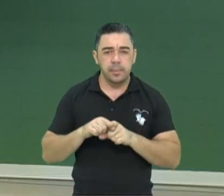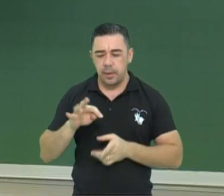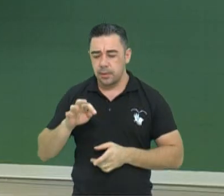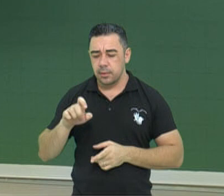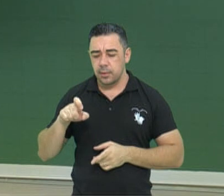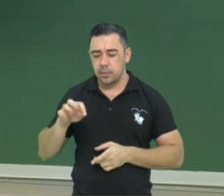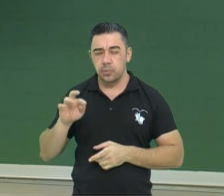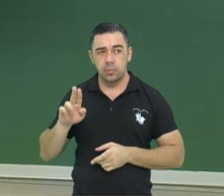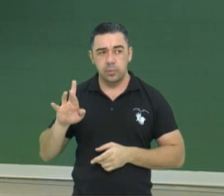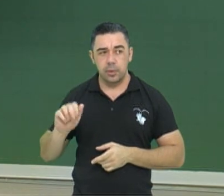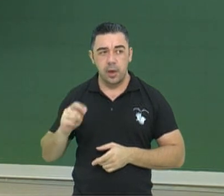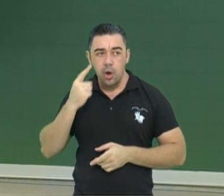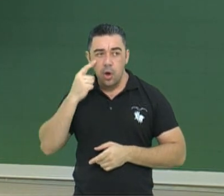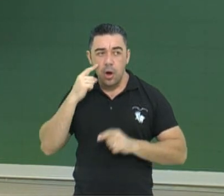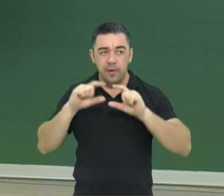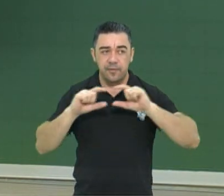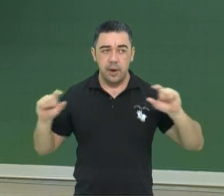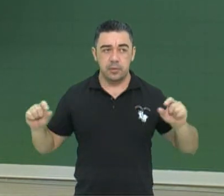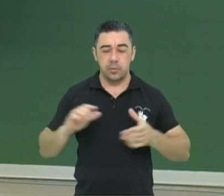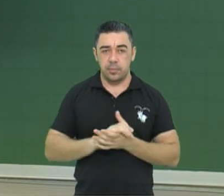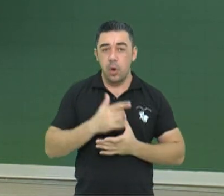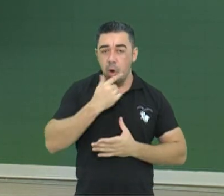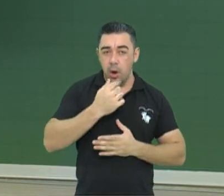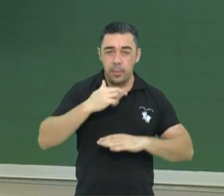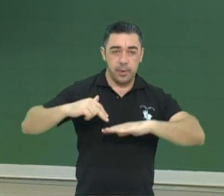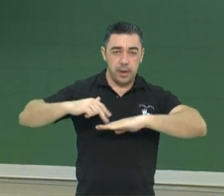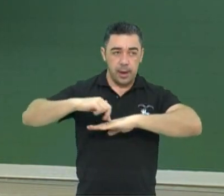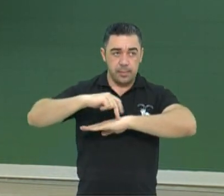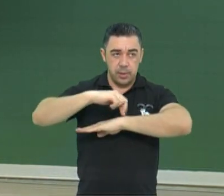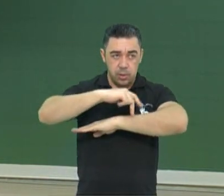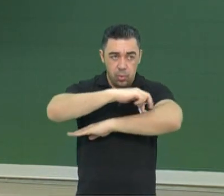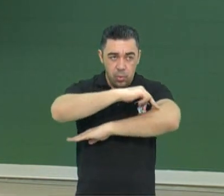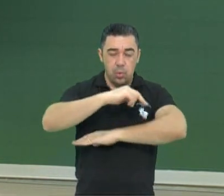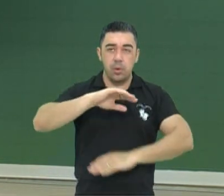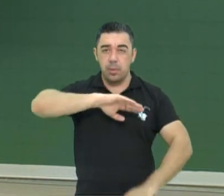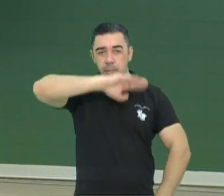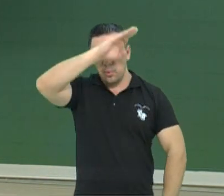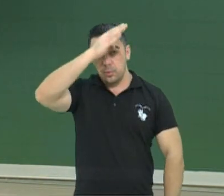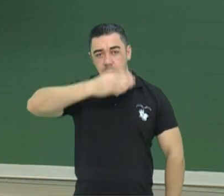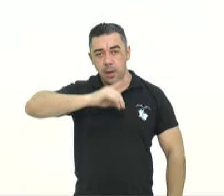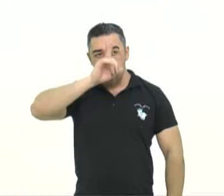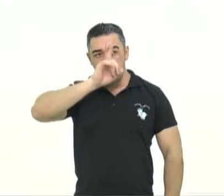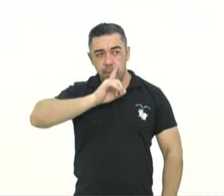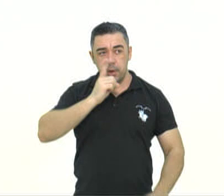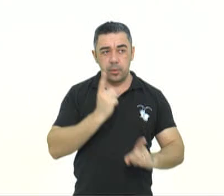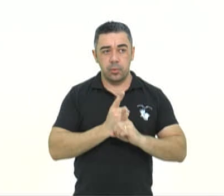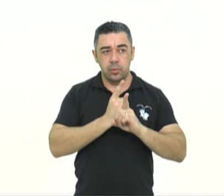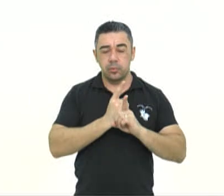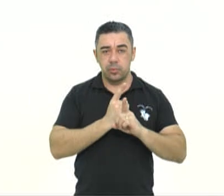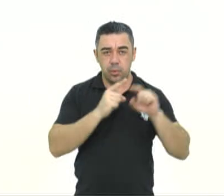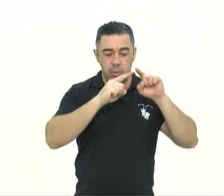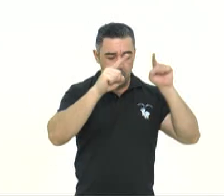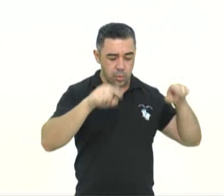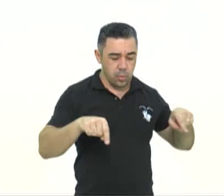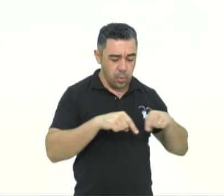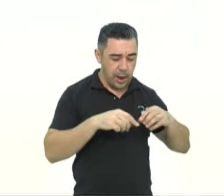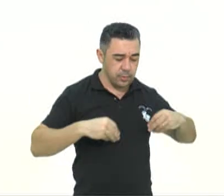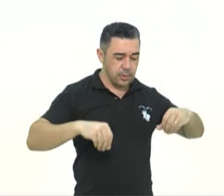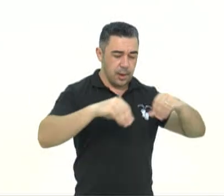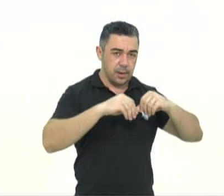decore isso? Eu fiz uma frasezinha para vocês. Um homem caminhou até a montanha amarela e achou um quadro na areia. Ou